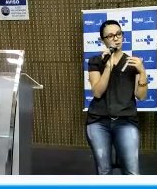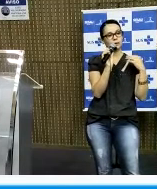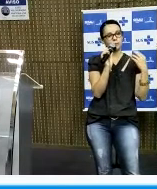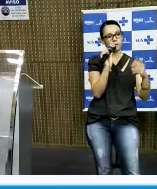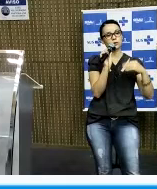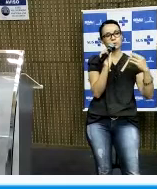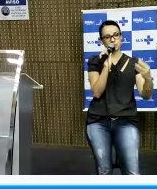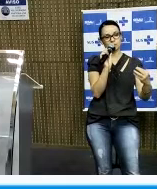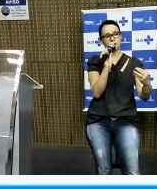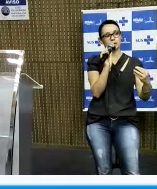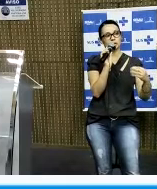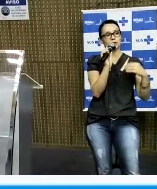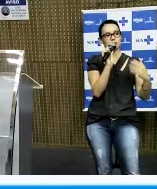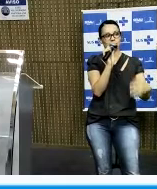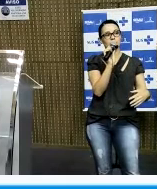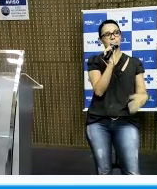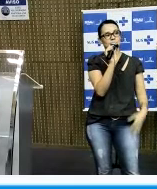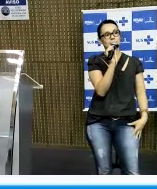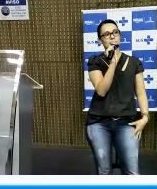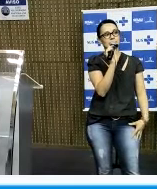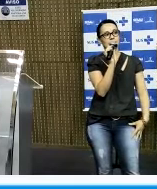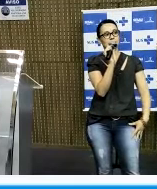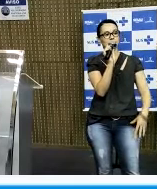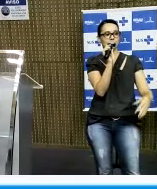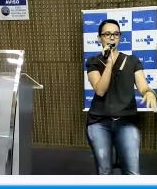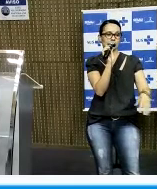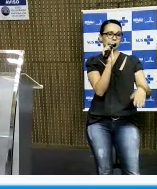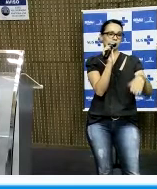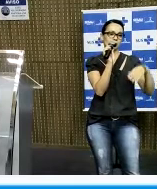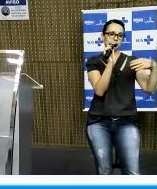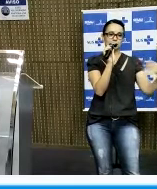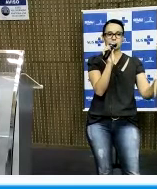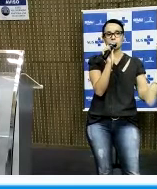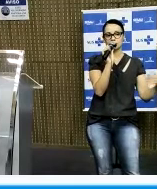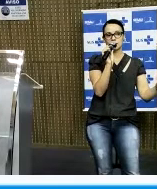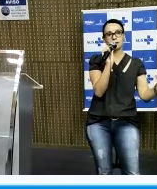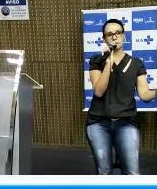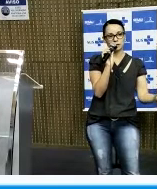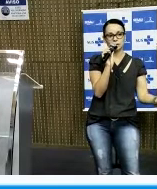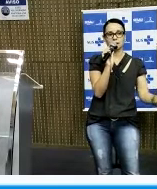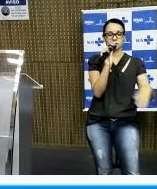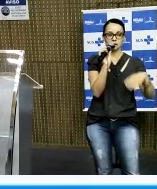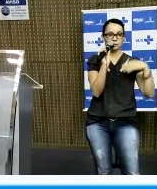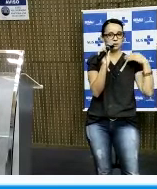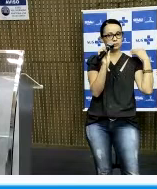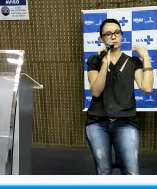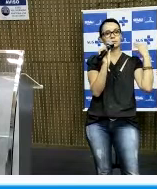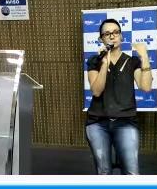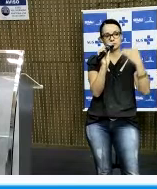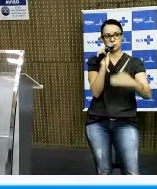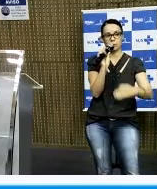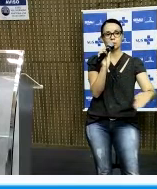ainda continuam. Porque a gente sabe que o tratamento da hanseníase não é um tratamento de 2, 3 meses, ele é um